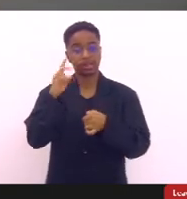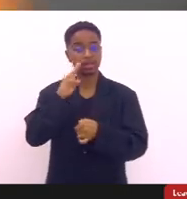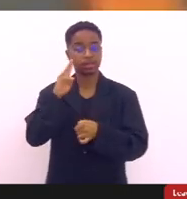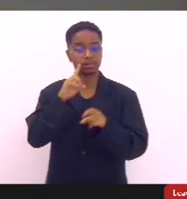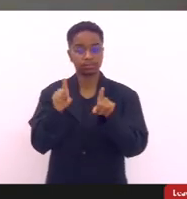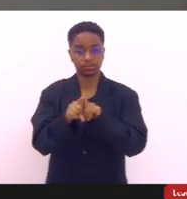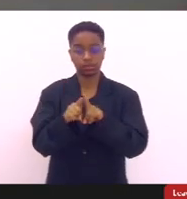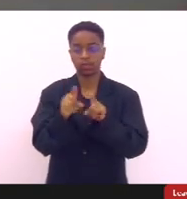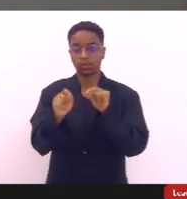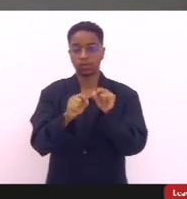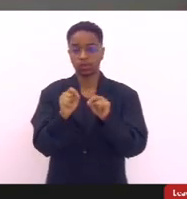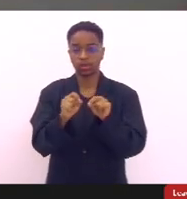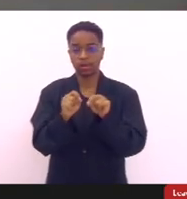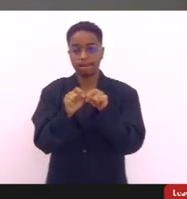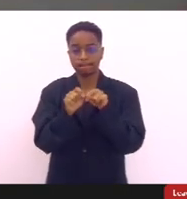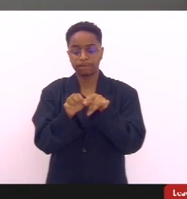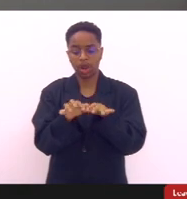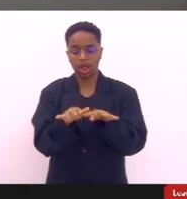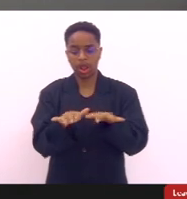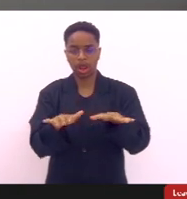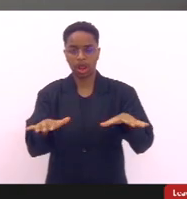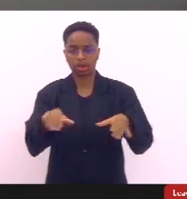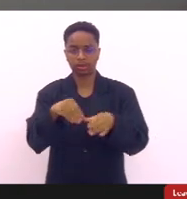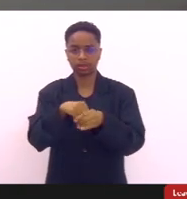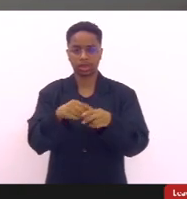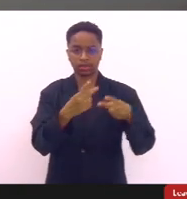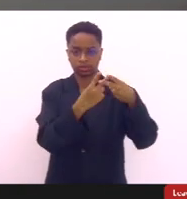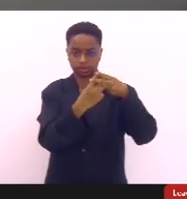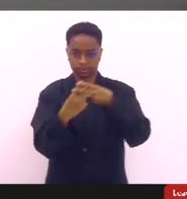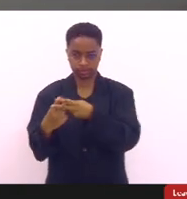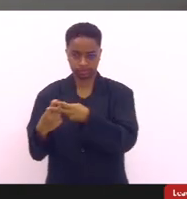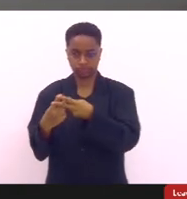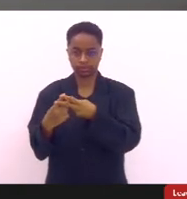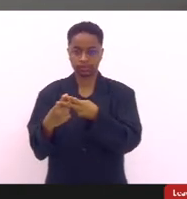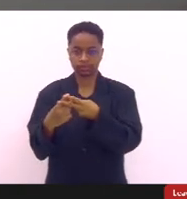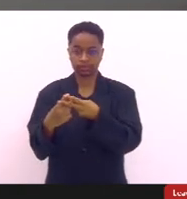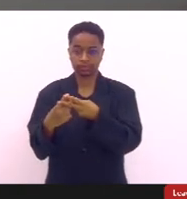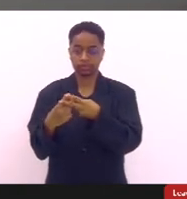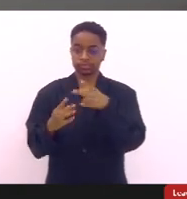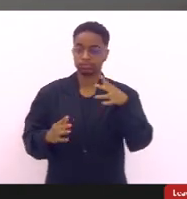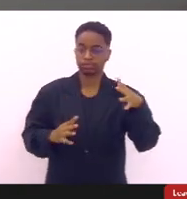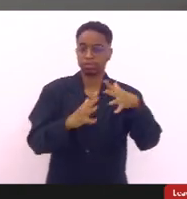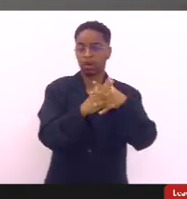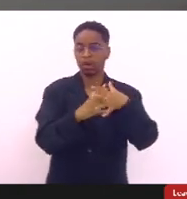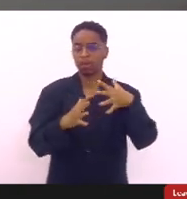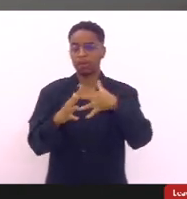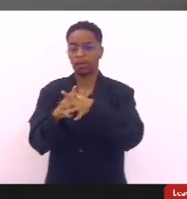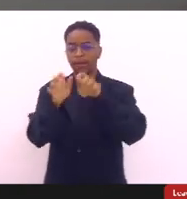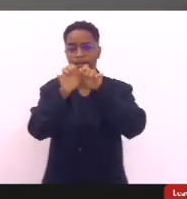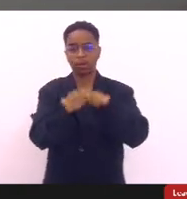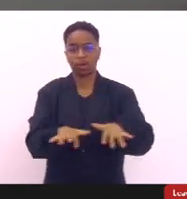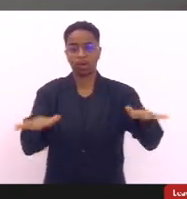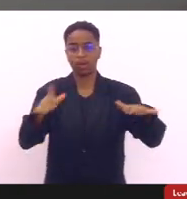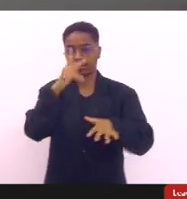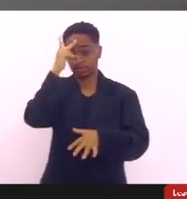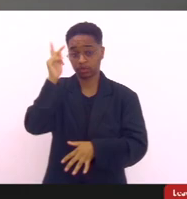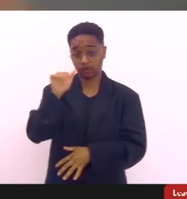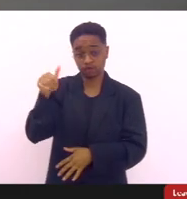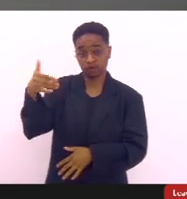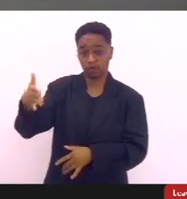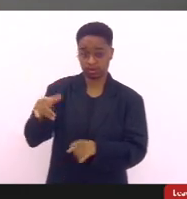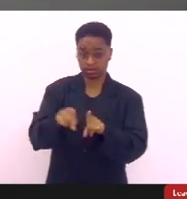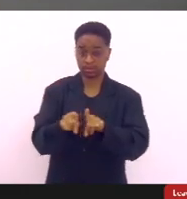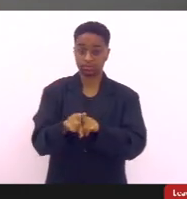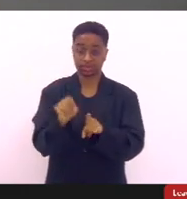essa epidemia dentro da prisão, ela extrapola os muros e contamina todo mundo. Para aqueles que não